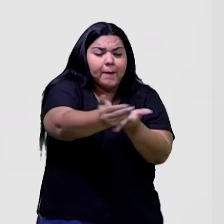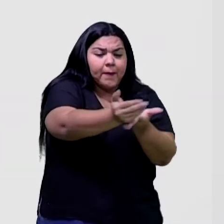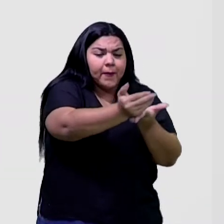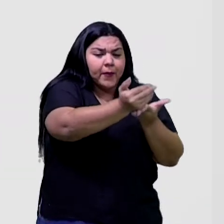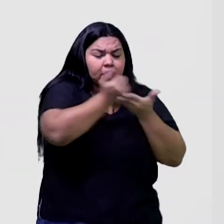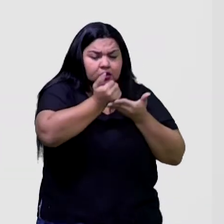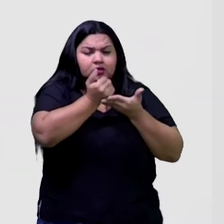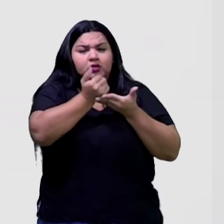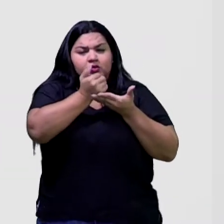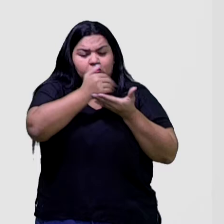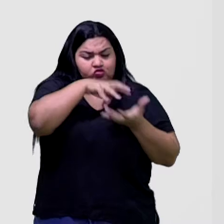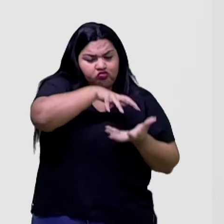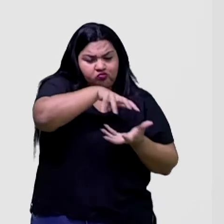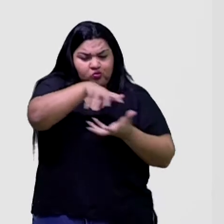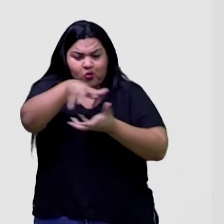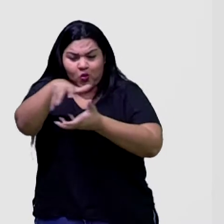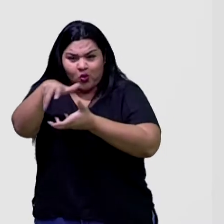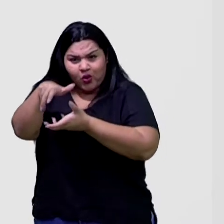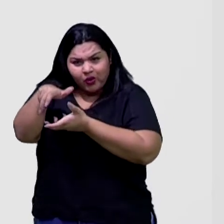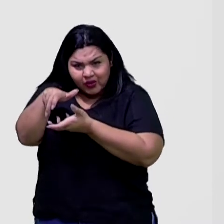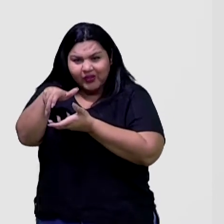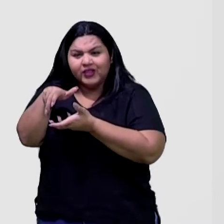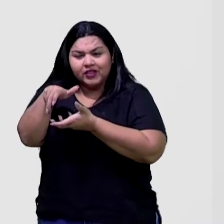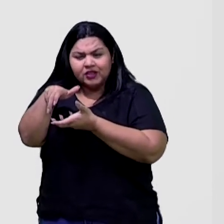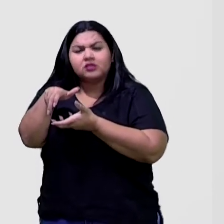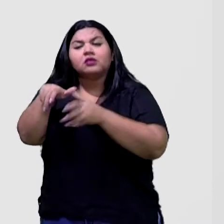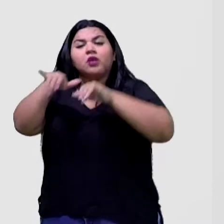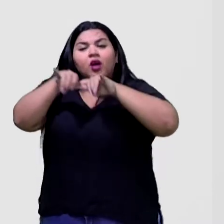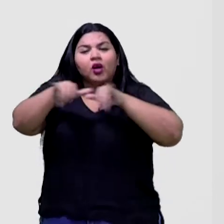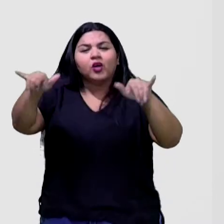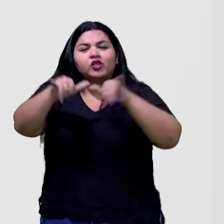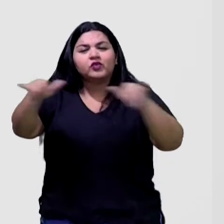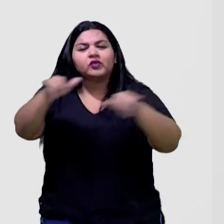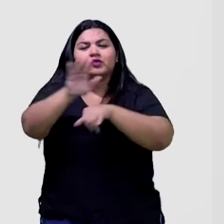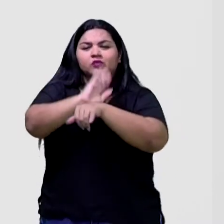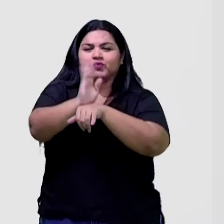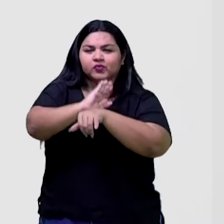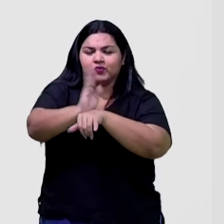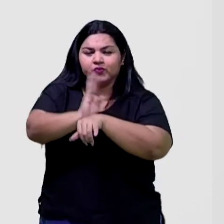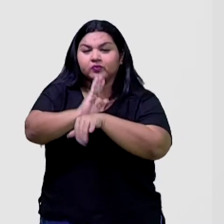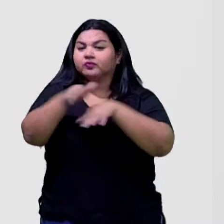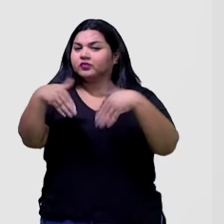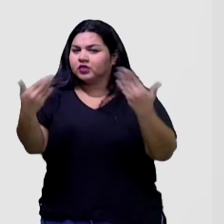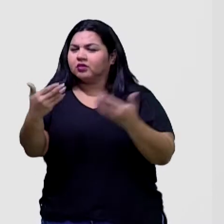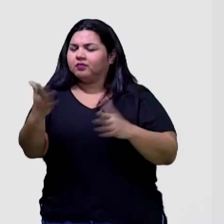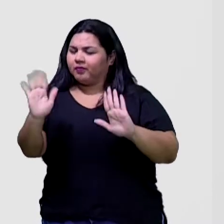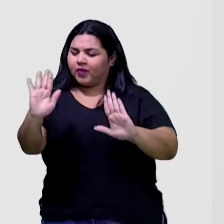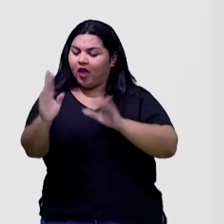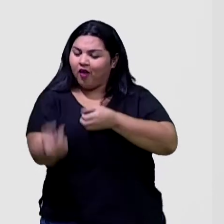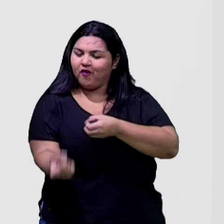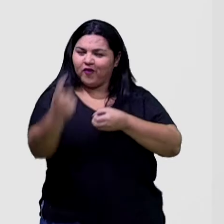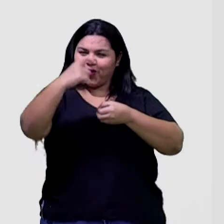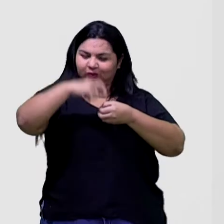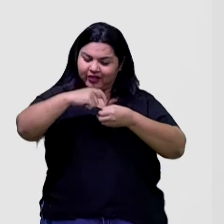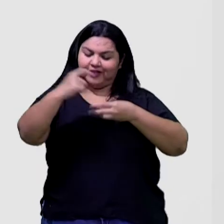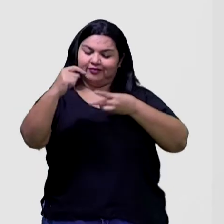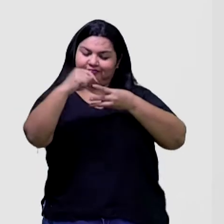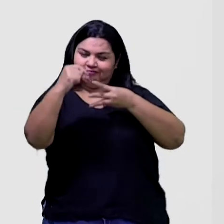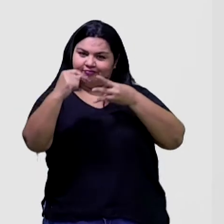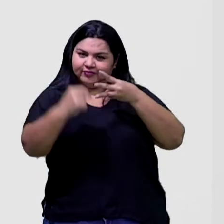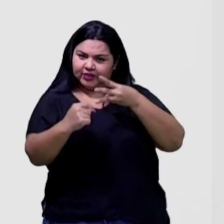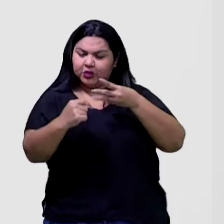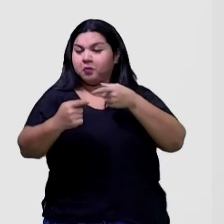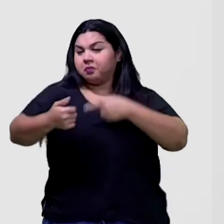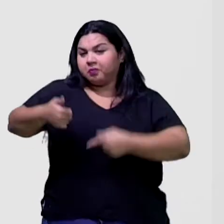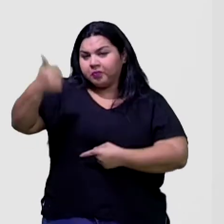relação à transmissão, não é, à divulgação desses filmes. E aí, voltando aí para as alternativas, a gente tem